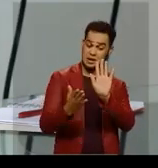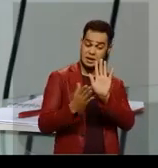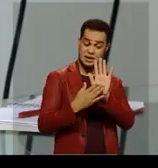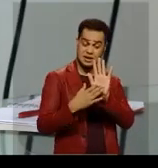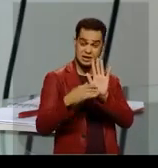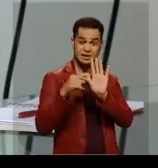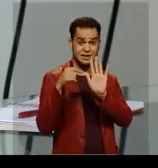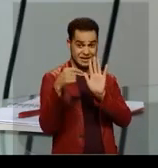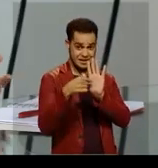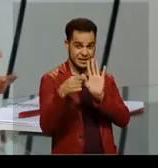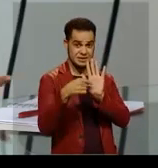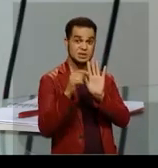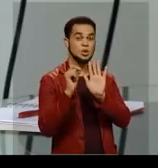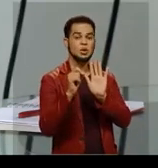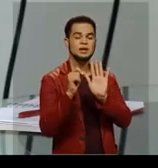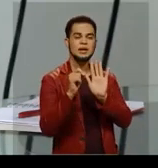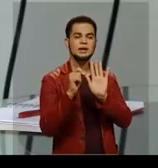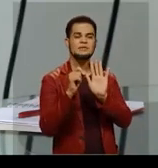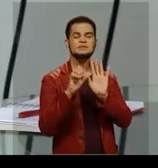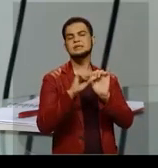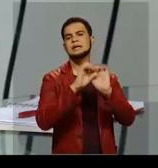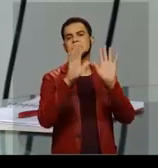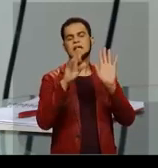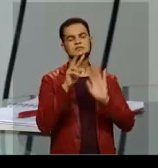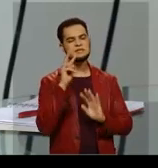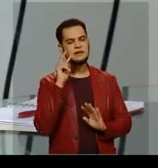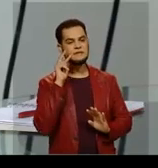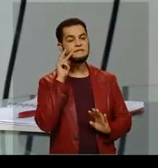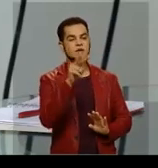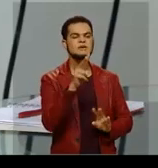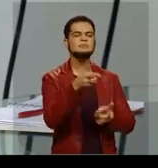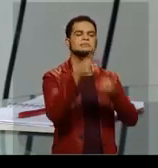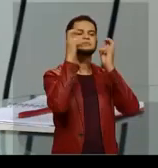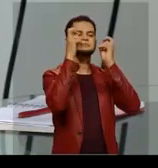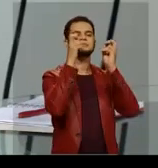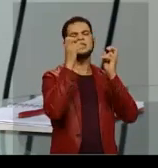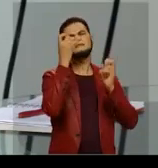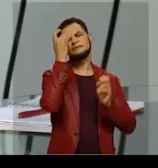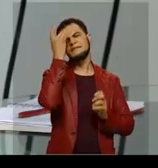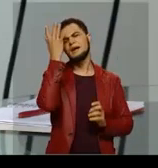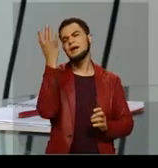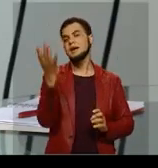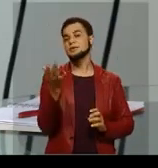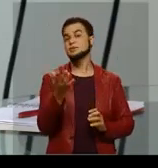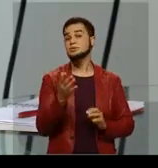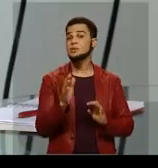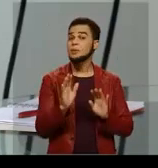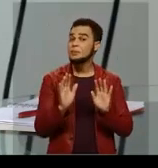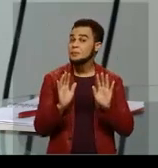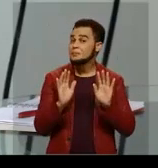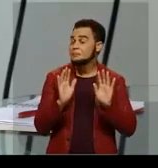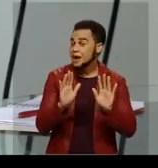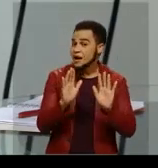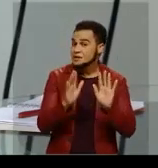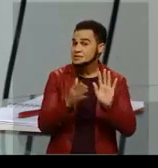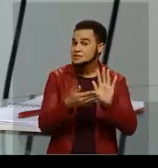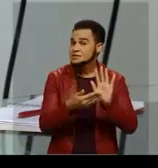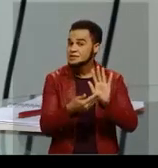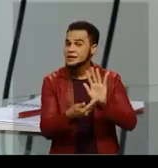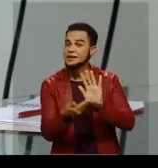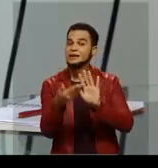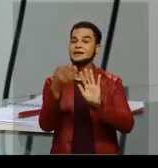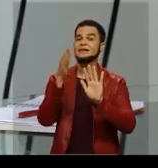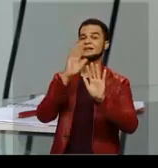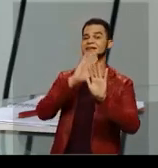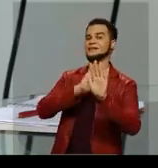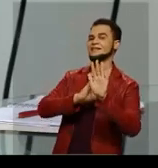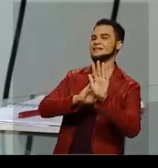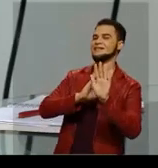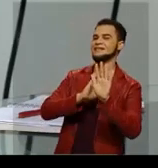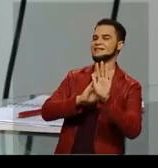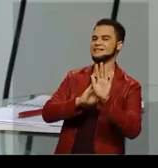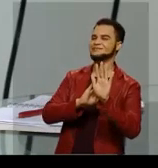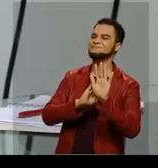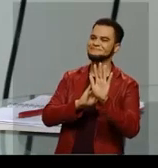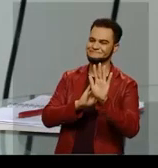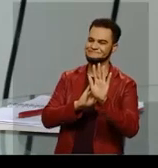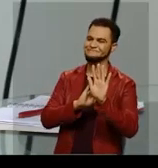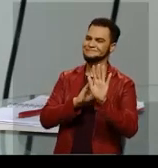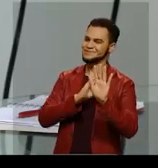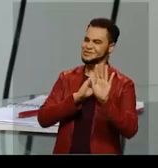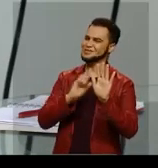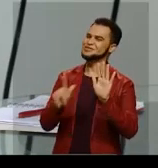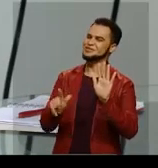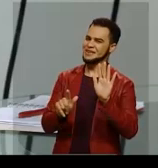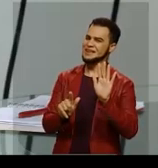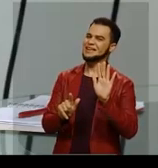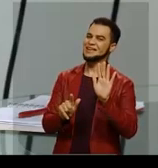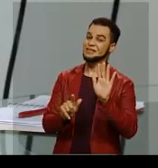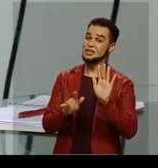olho e você tá ali, você compreendeu, né? Mas para você interpretar uma charge, interpretar